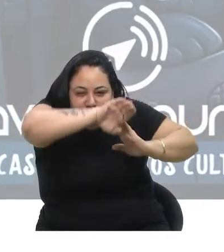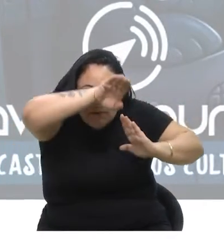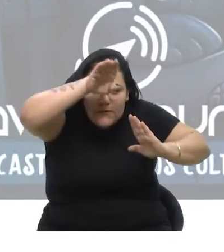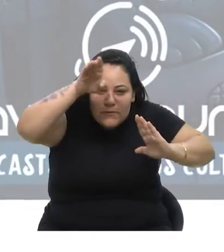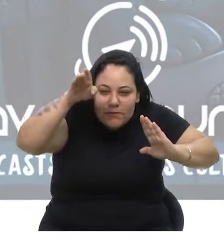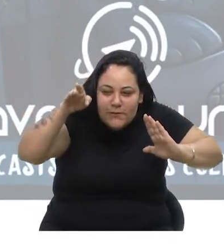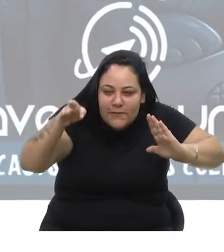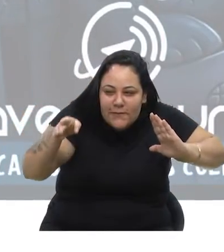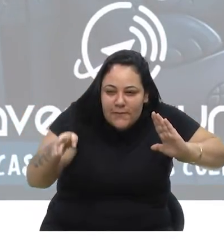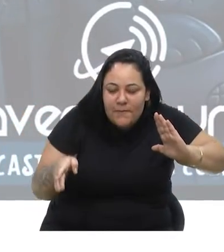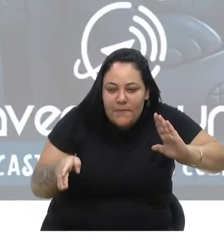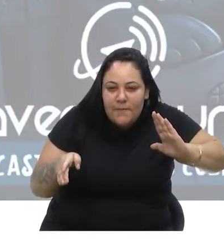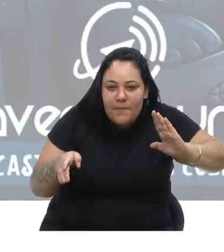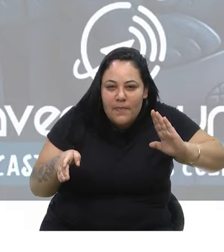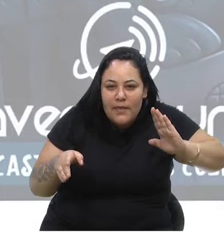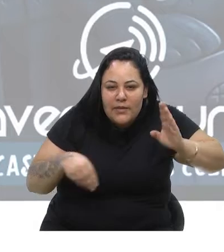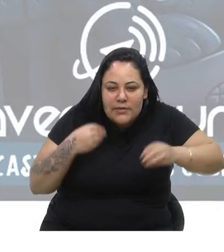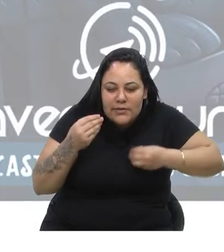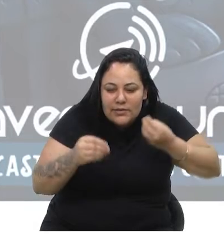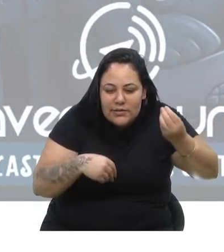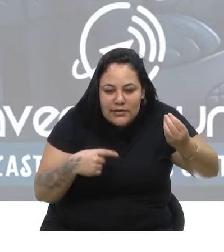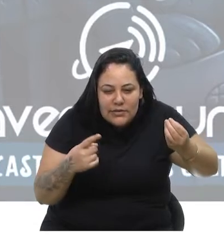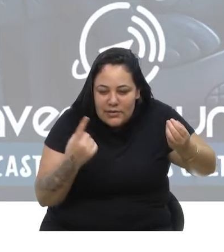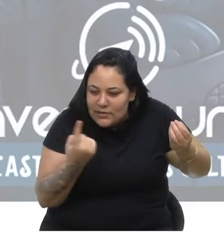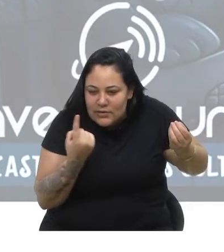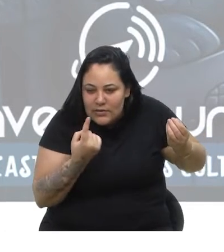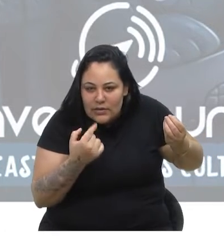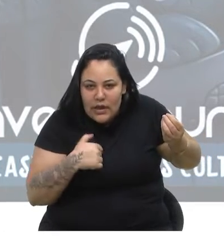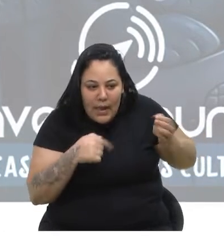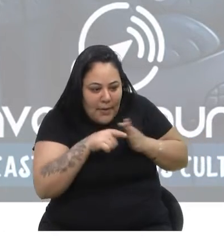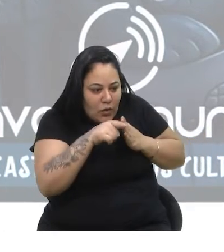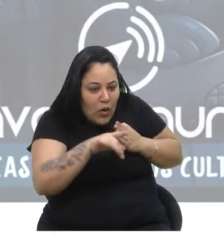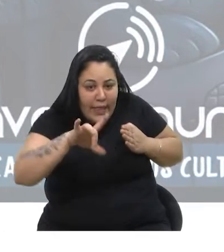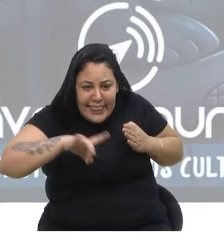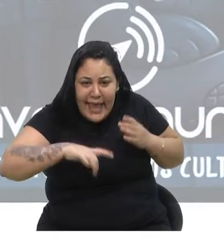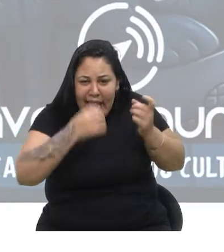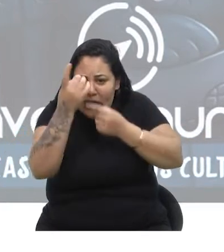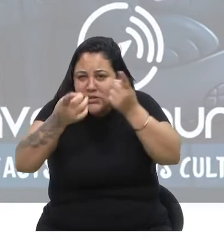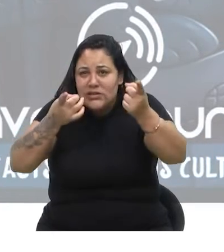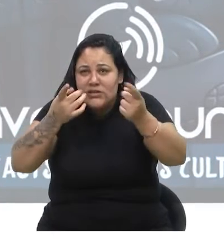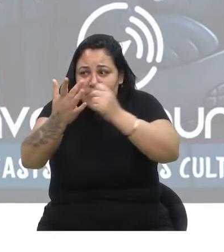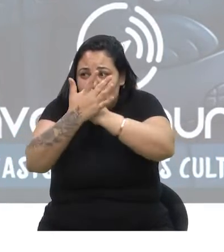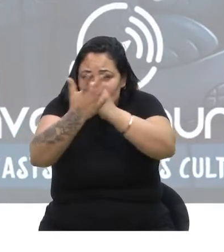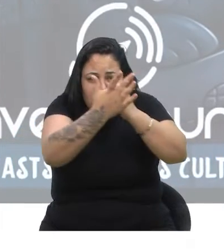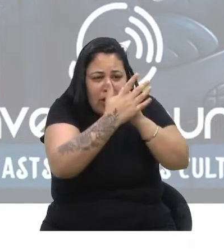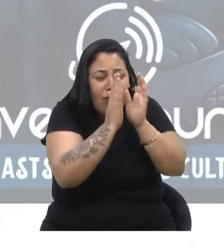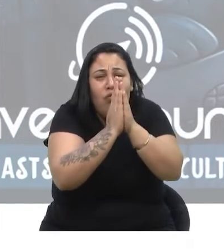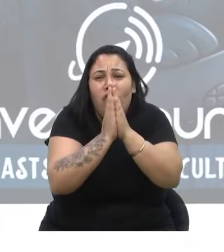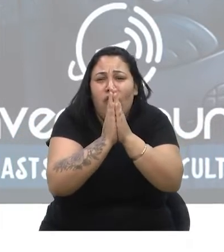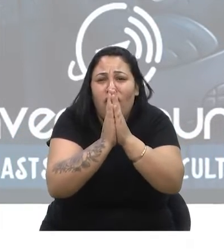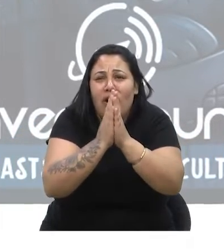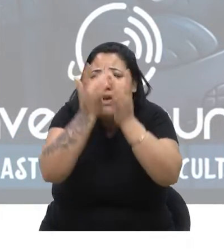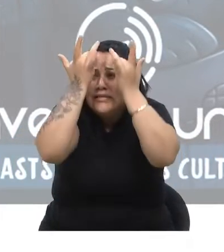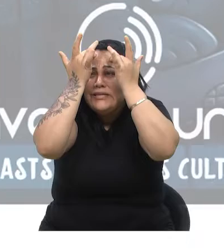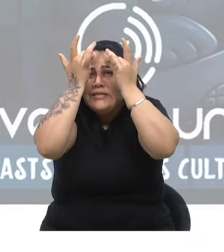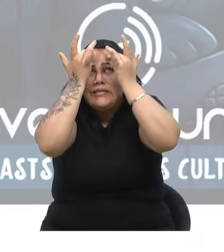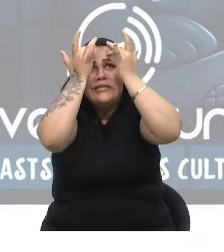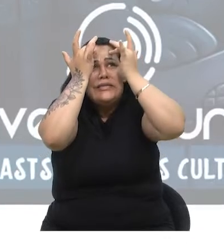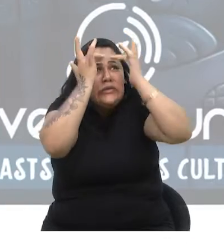Bianca sentiu que não estava sozinha. Tem alguém aí? Me ajude, por